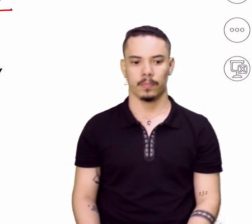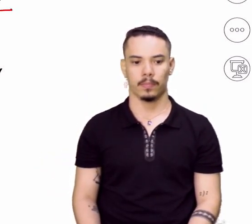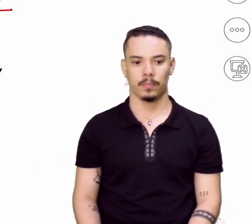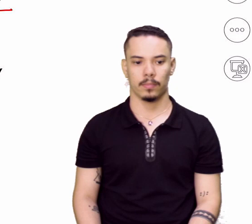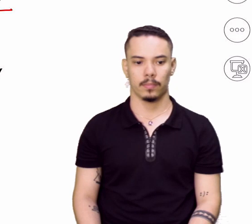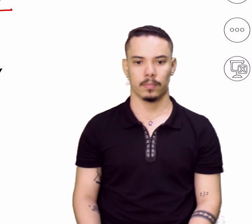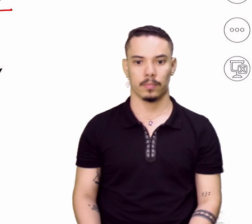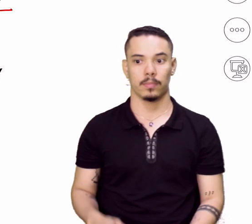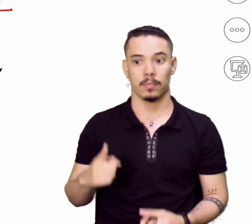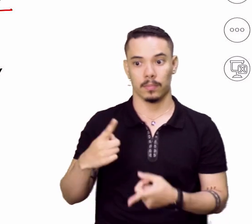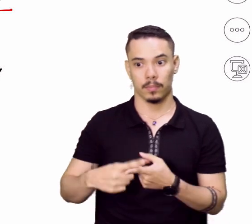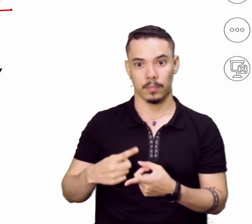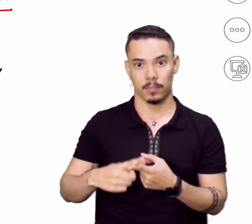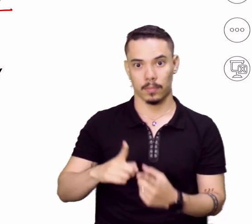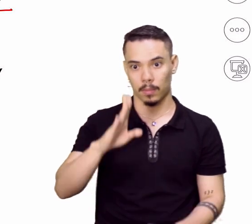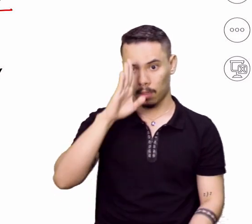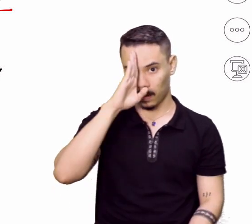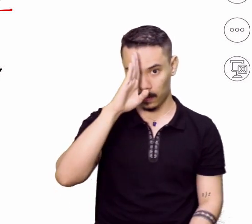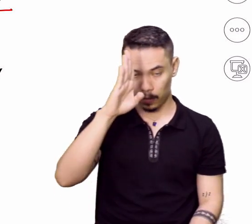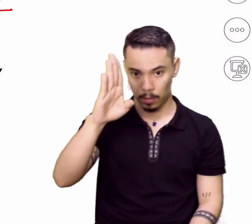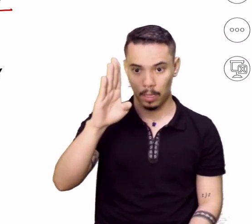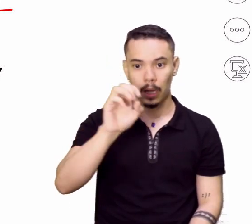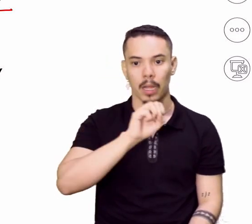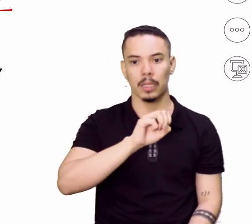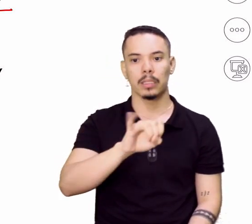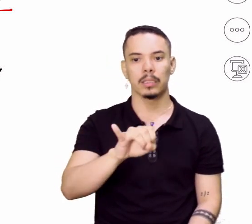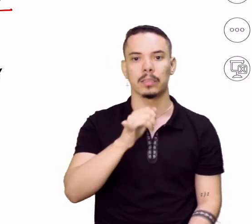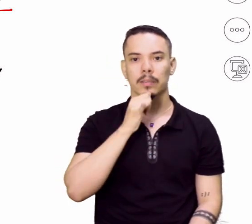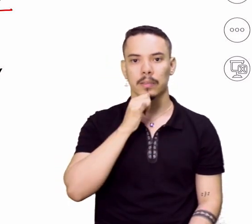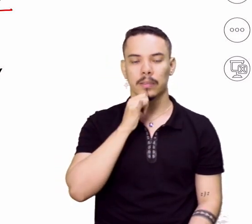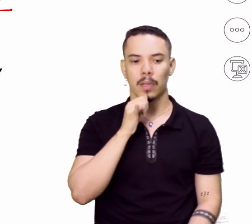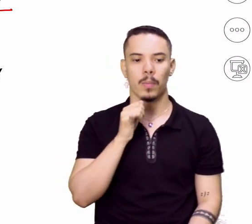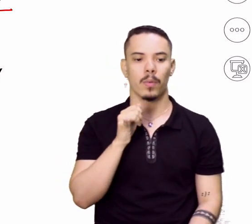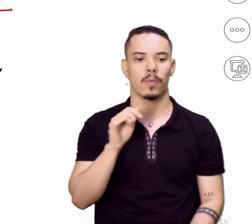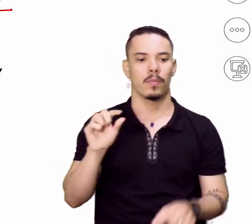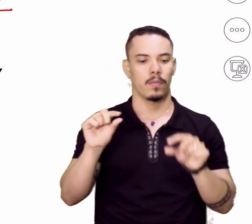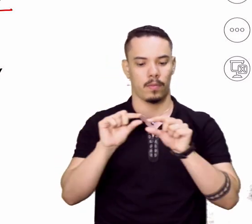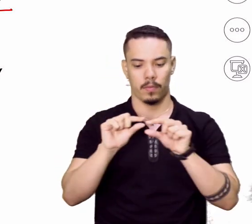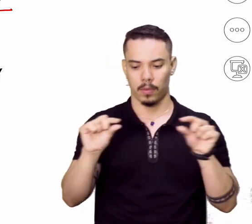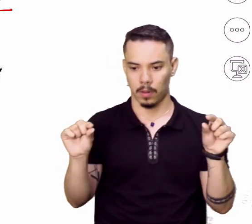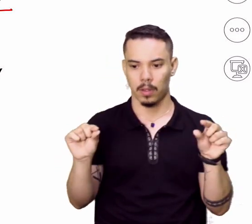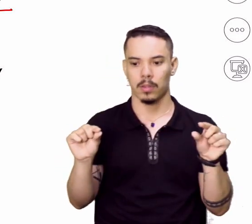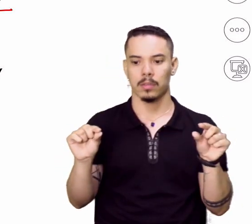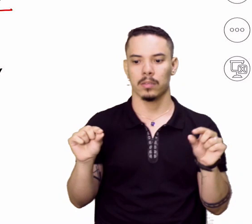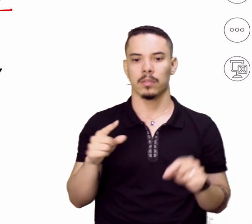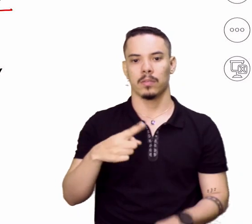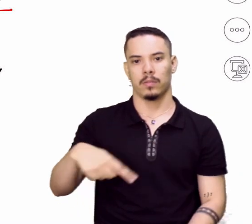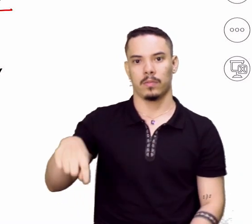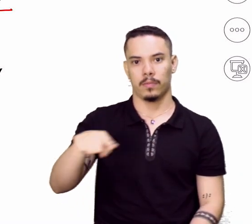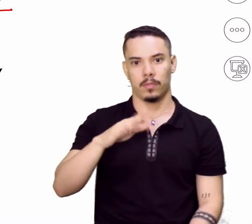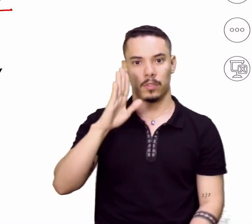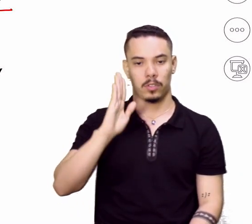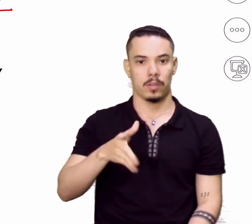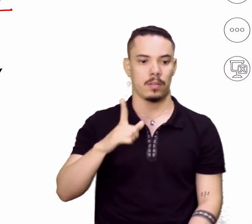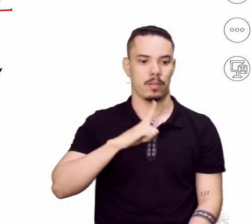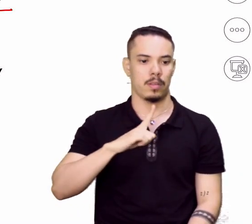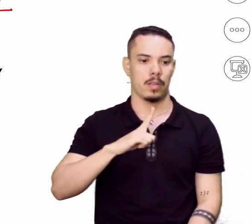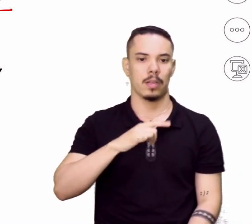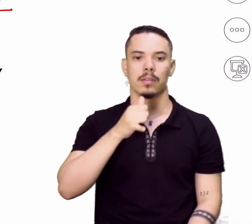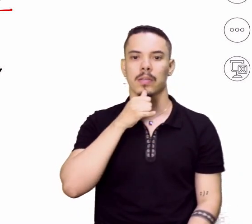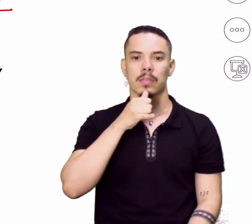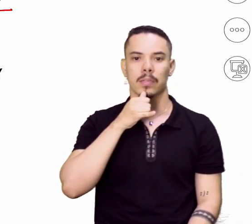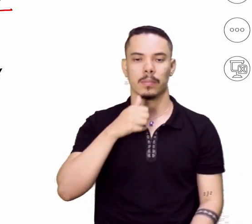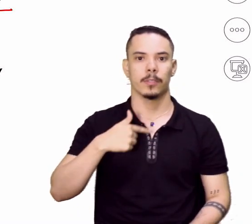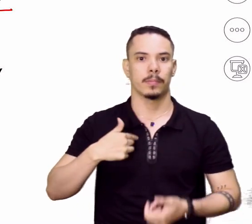tão coringa, mas quando chega lá nas orações que você tá dando uma explicação, tá